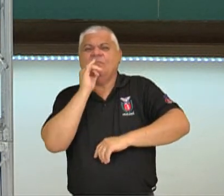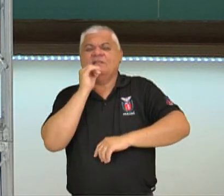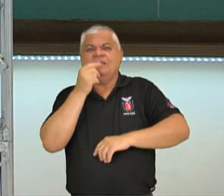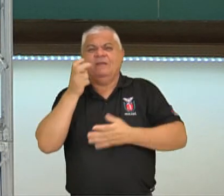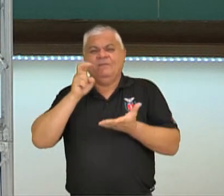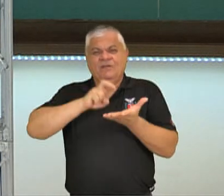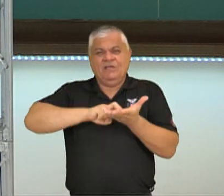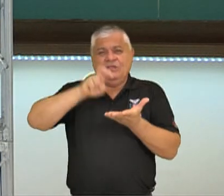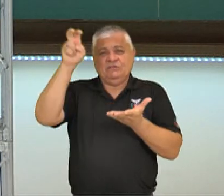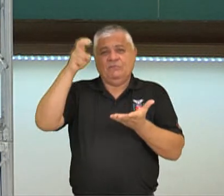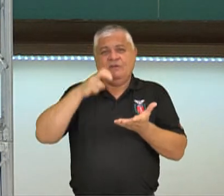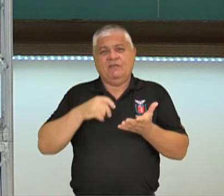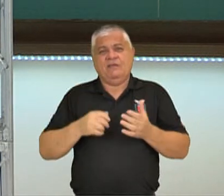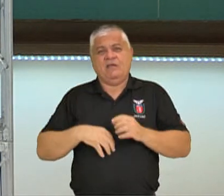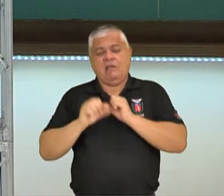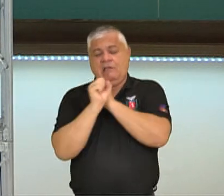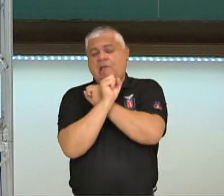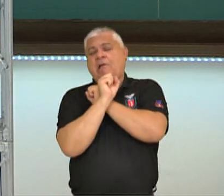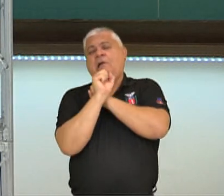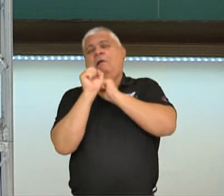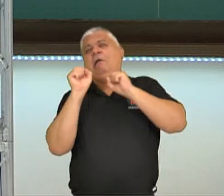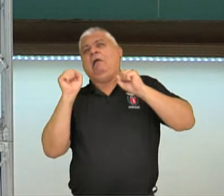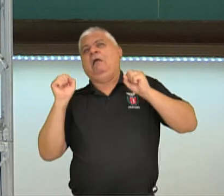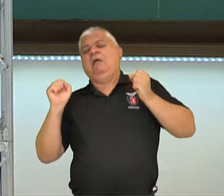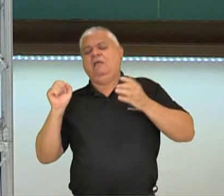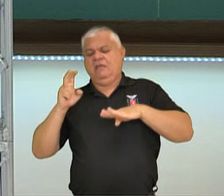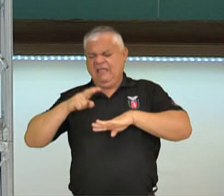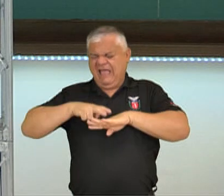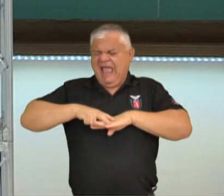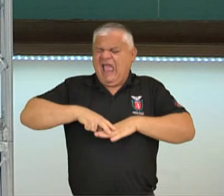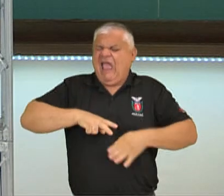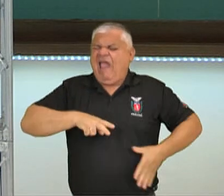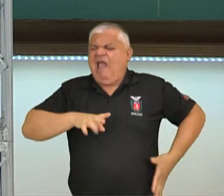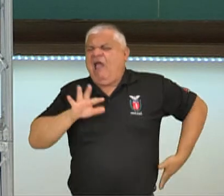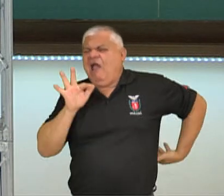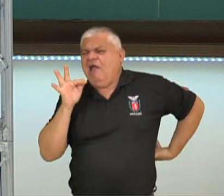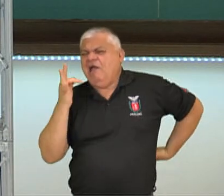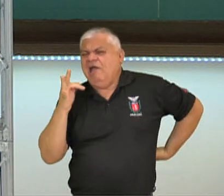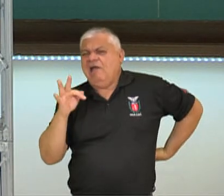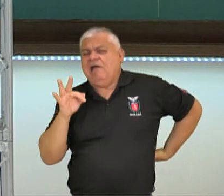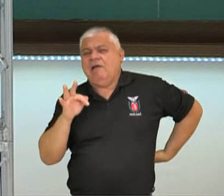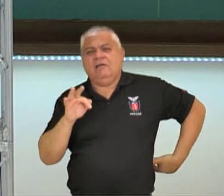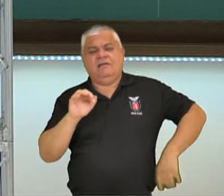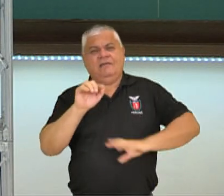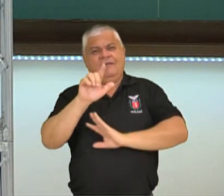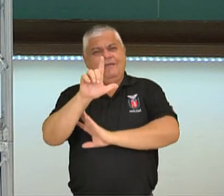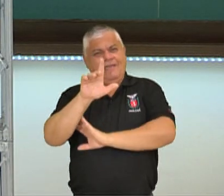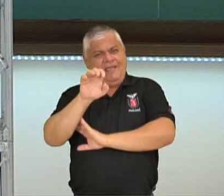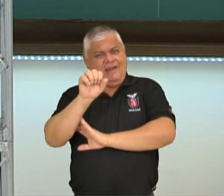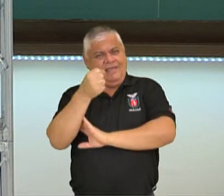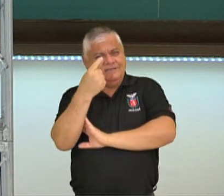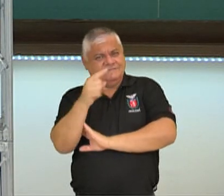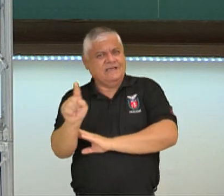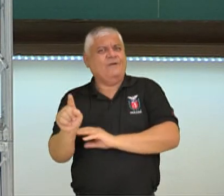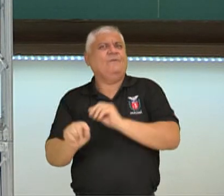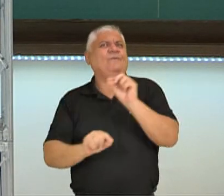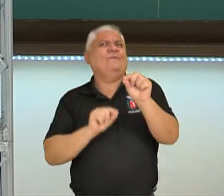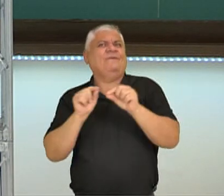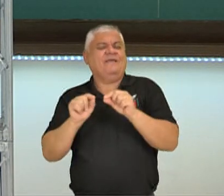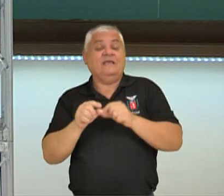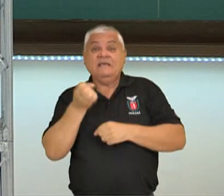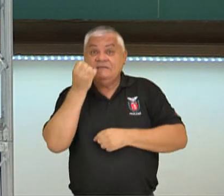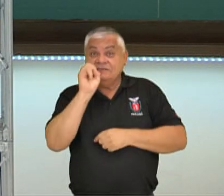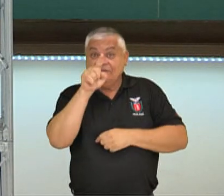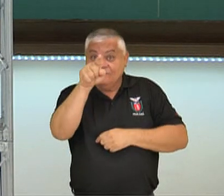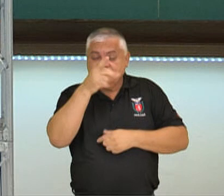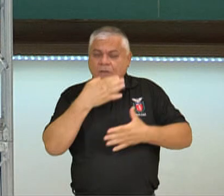Tem gente que consegue, né, às vezes ter uma lesão quando levantou da cama. Se você já tem uma rotina de